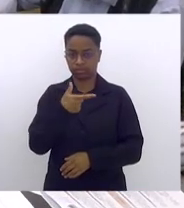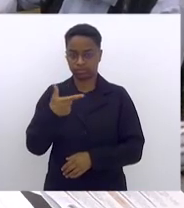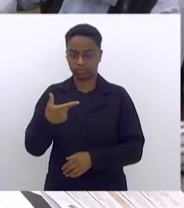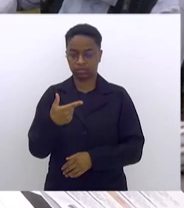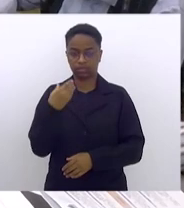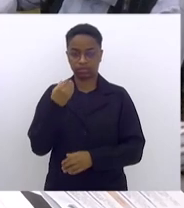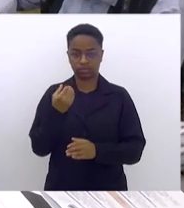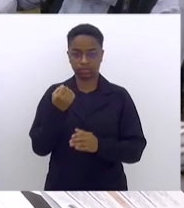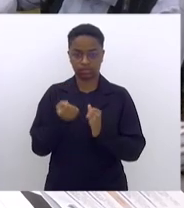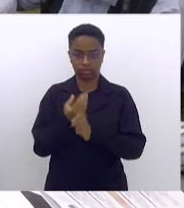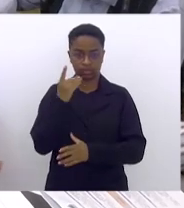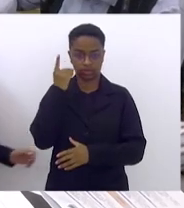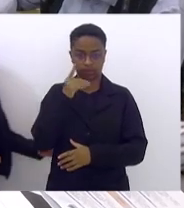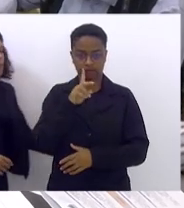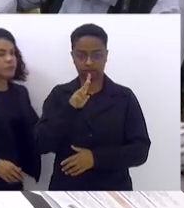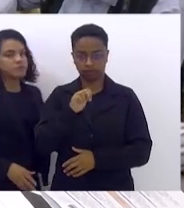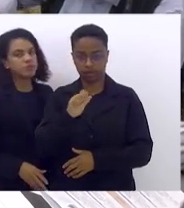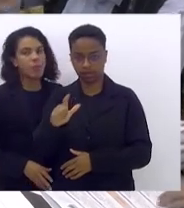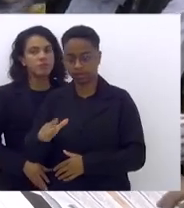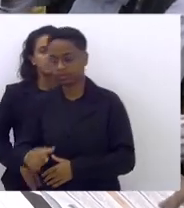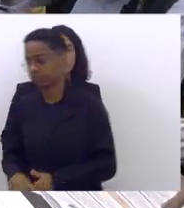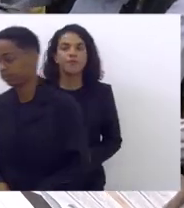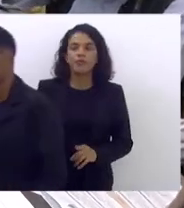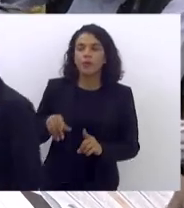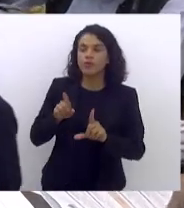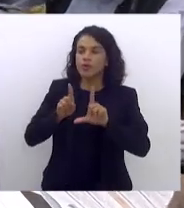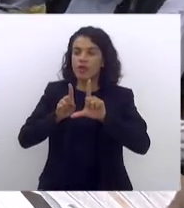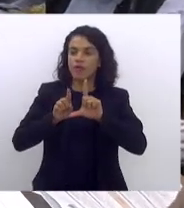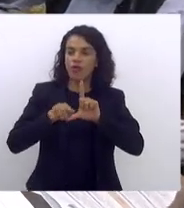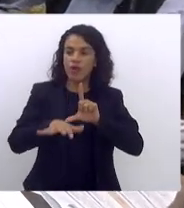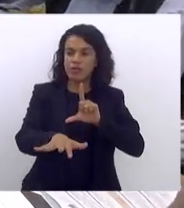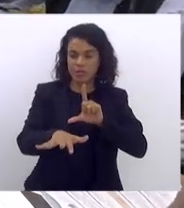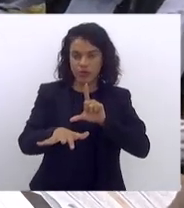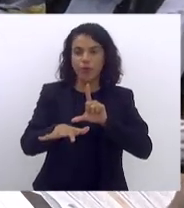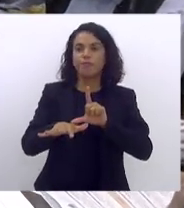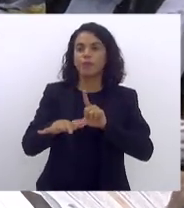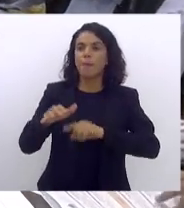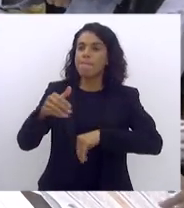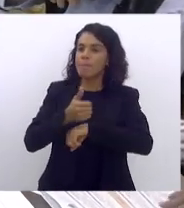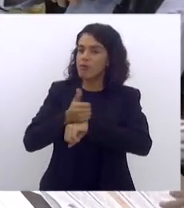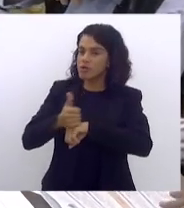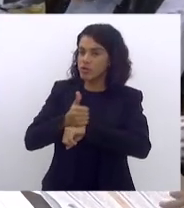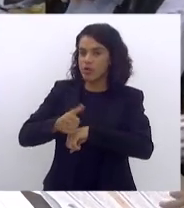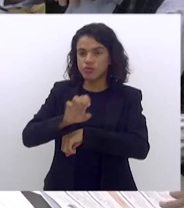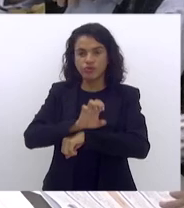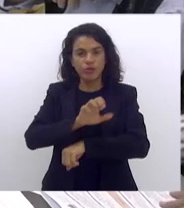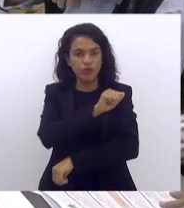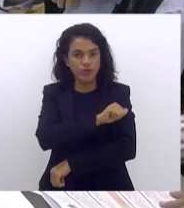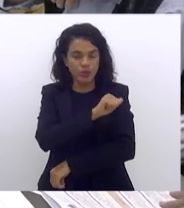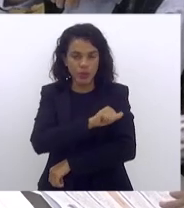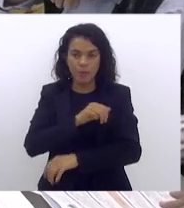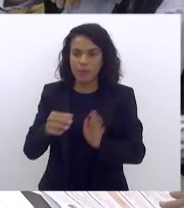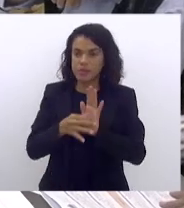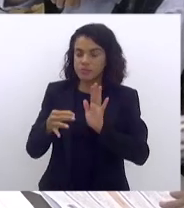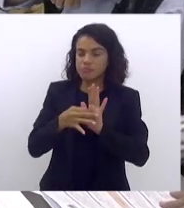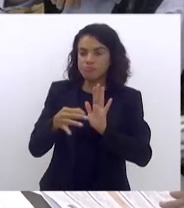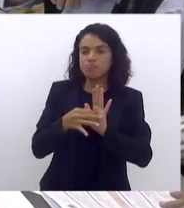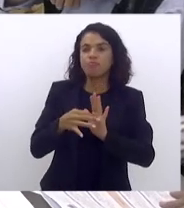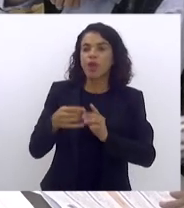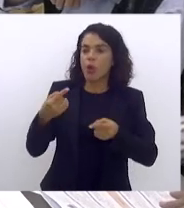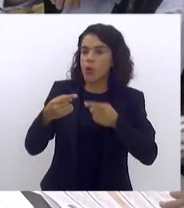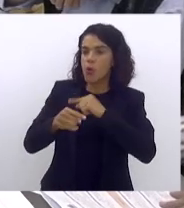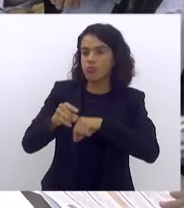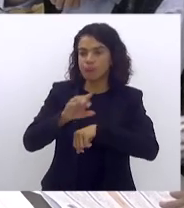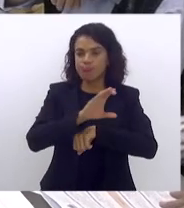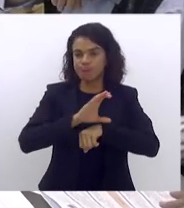Valceasa, que dispõe sobre a regulamentação da atividade profissional de influenciador digital profissional no Estado do Rio de Janeiro. Parecer deputado Vinícius Cozzolino pela